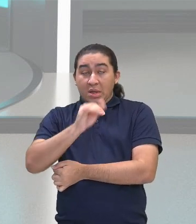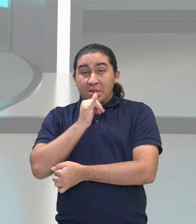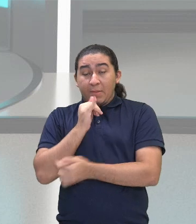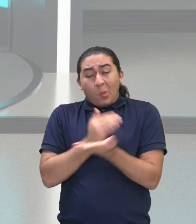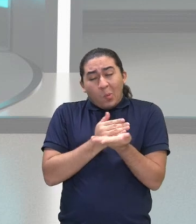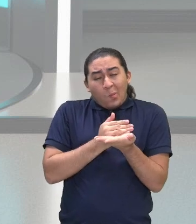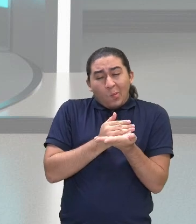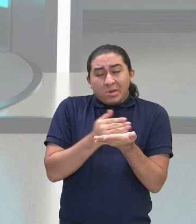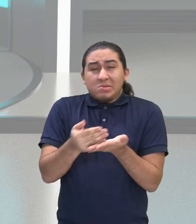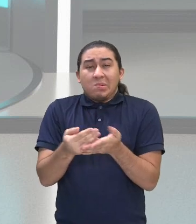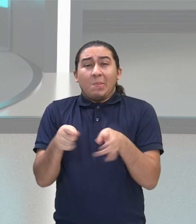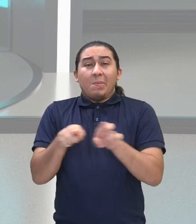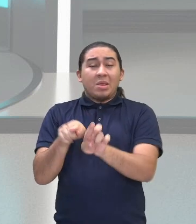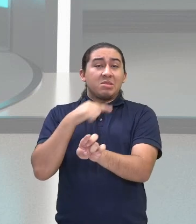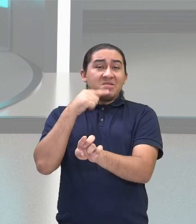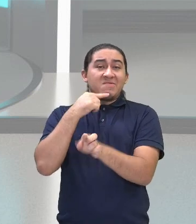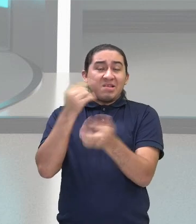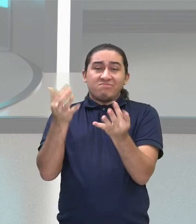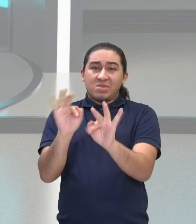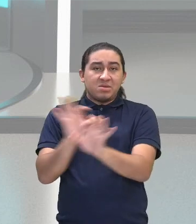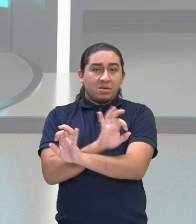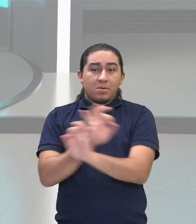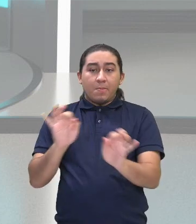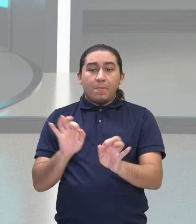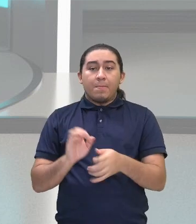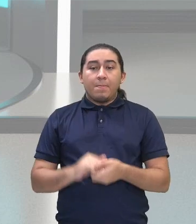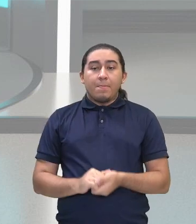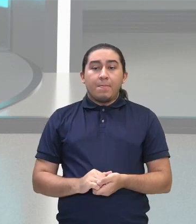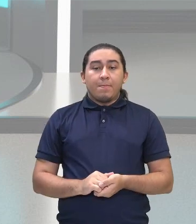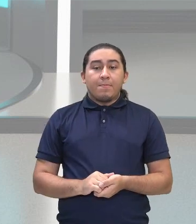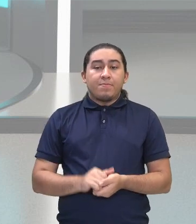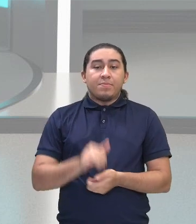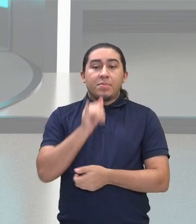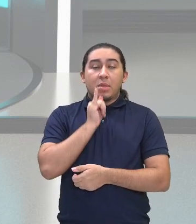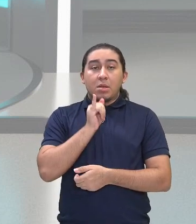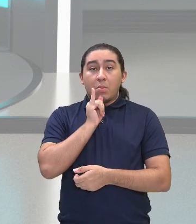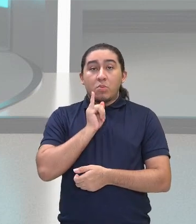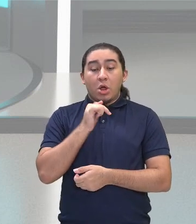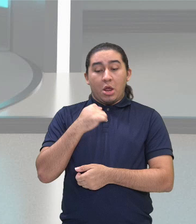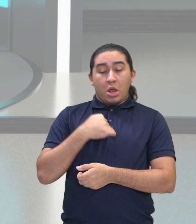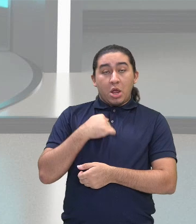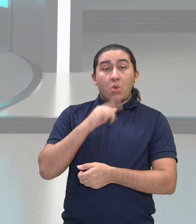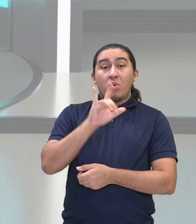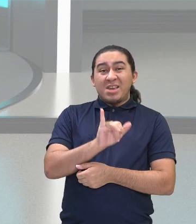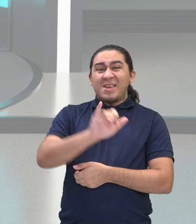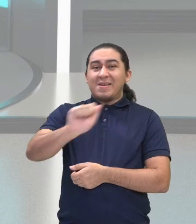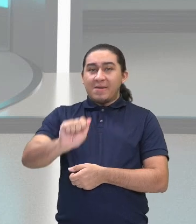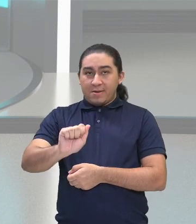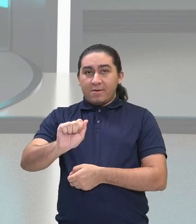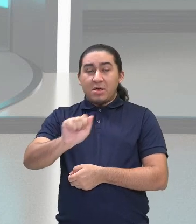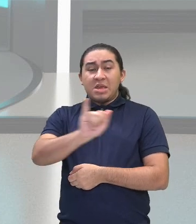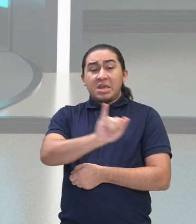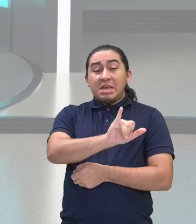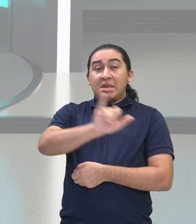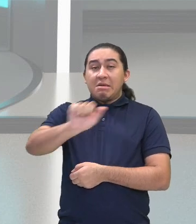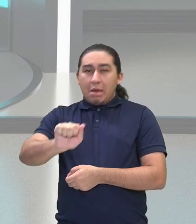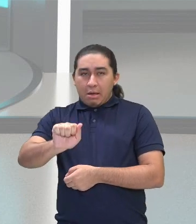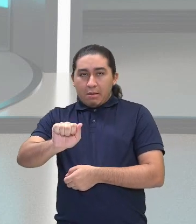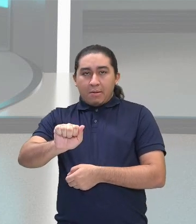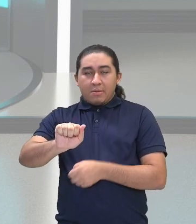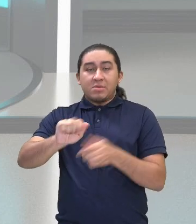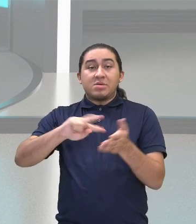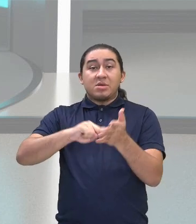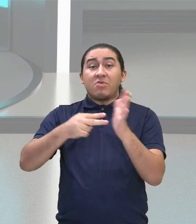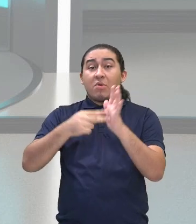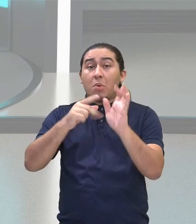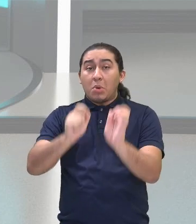acabada, ela não é terminada, ela não é finalizada. Eu ia para o sítio. Olha aí. Eu ia para o